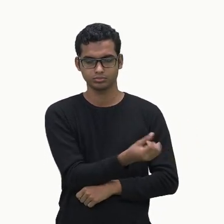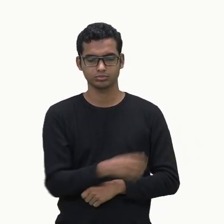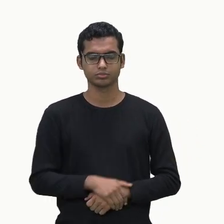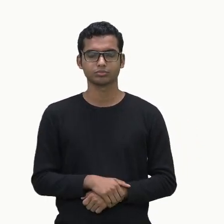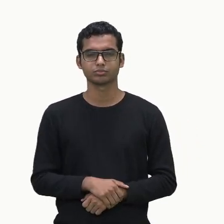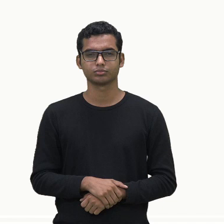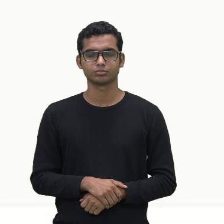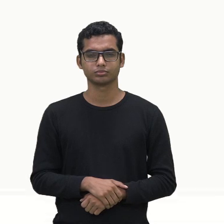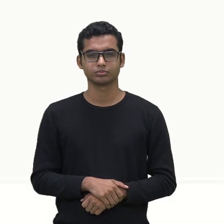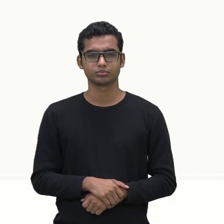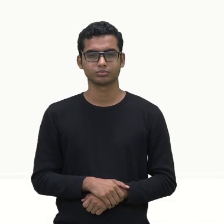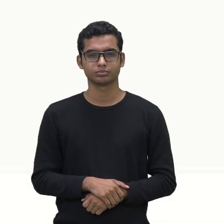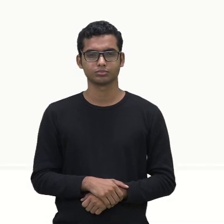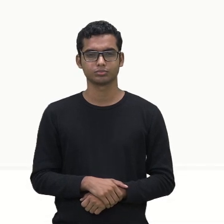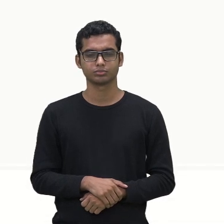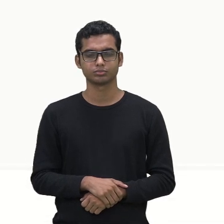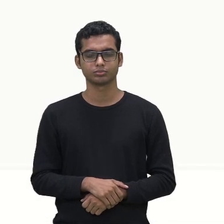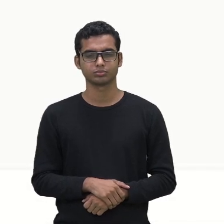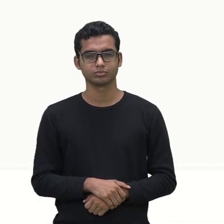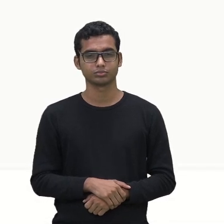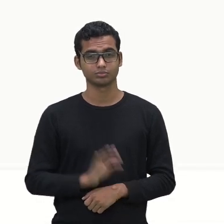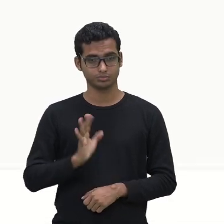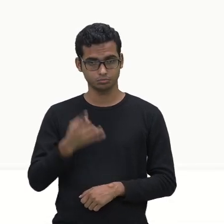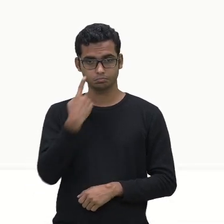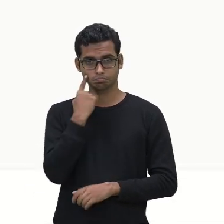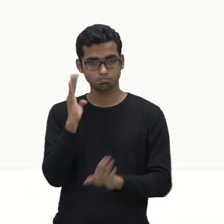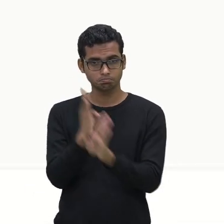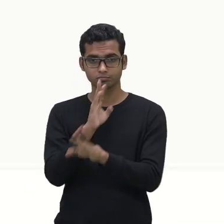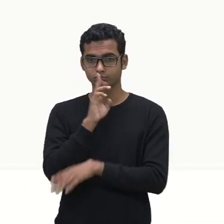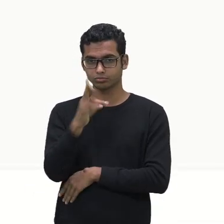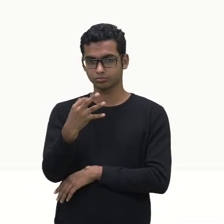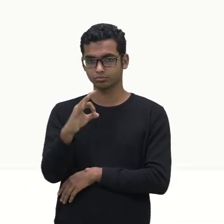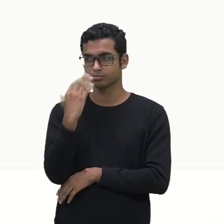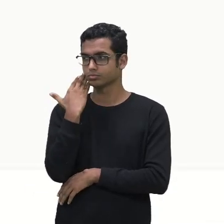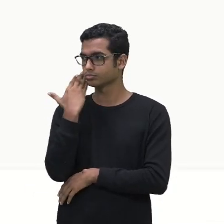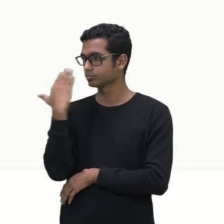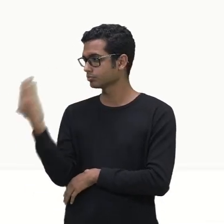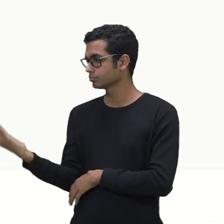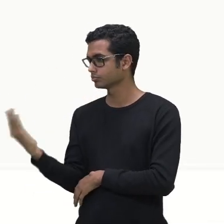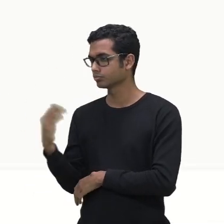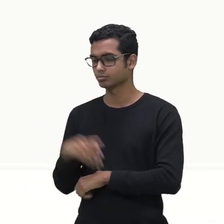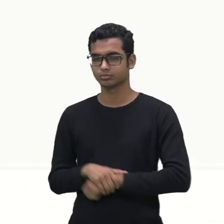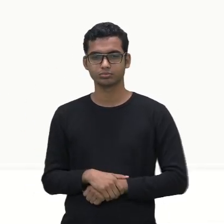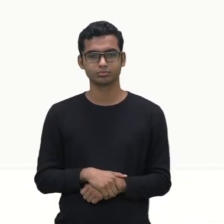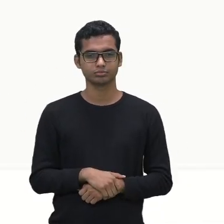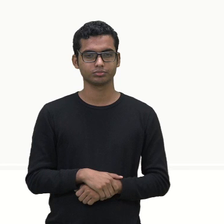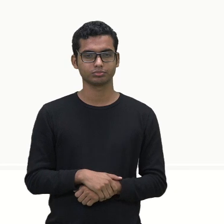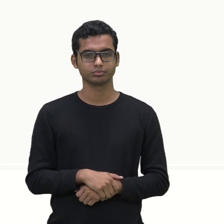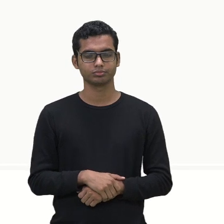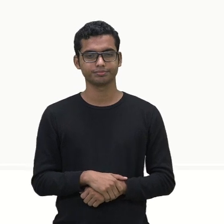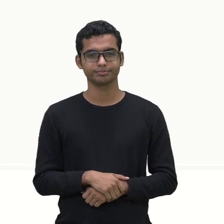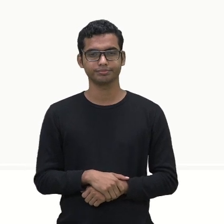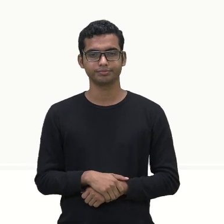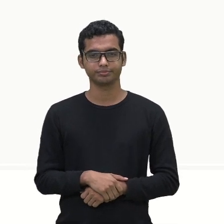Então, estamos já chegando ao final aí da nossa continha. Olha só, a nossa área da coroa